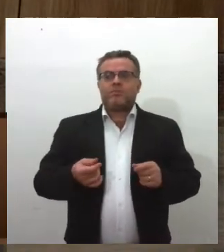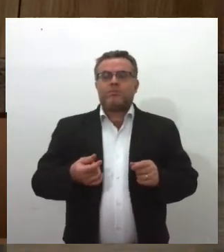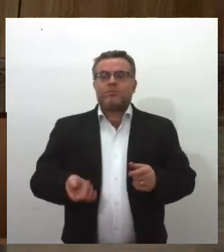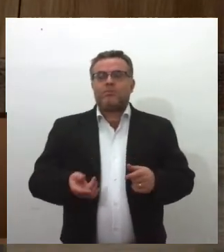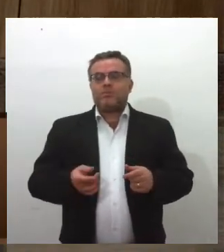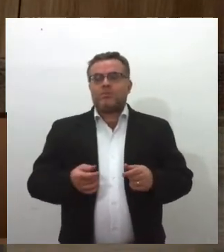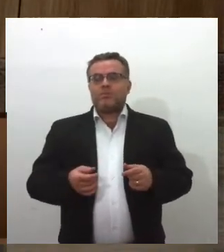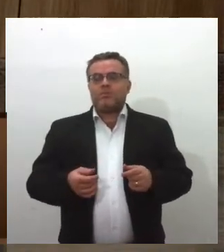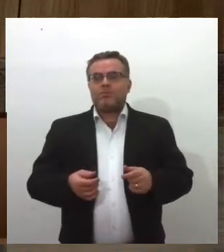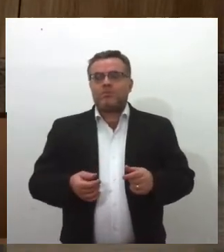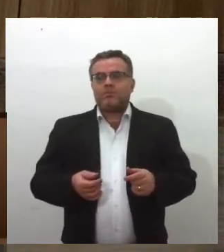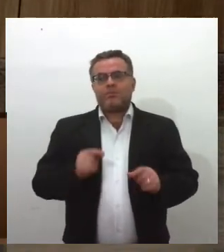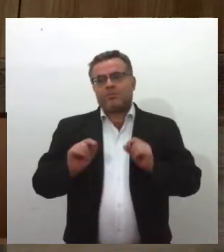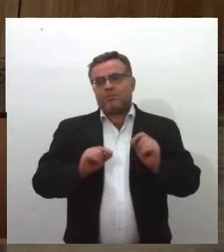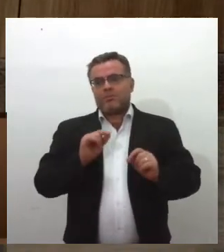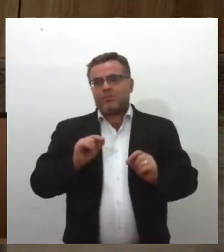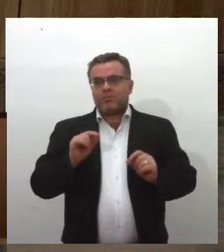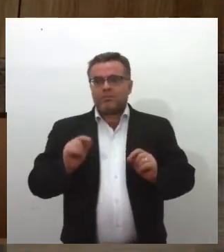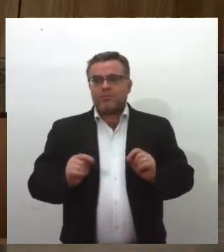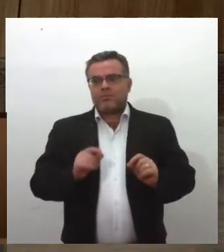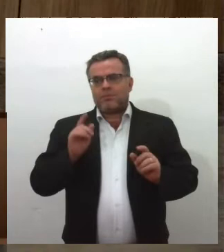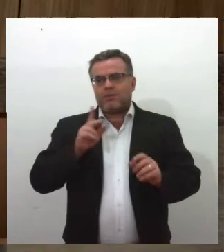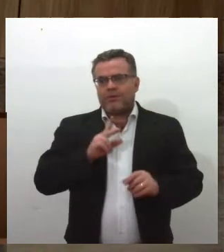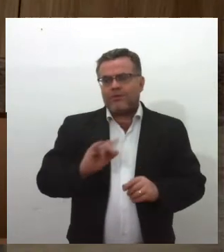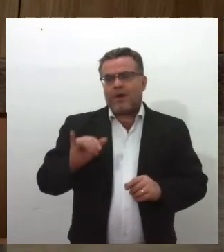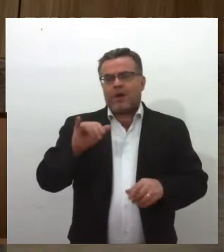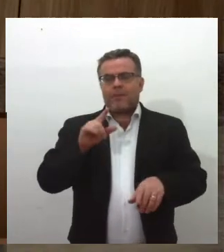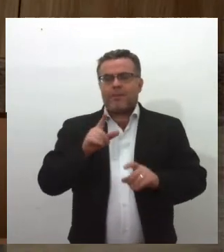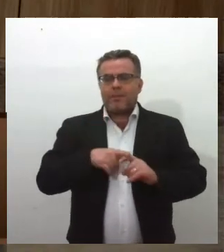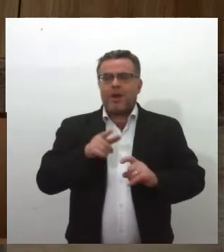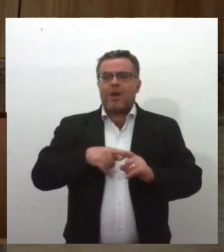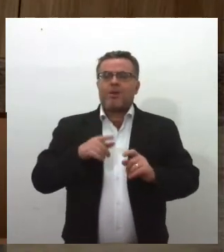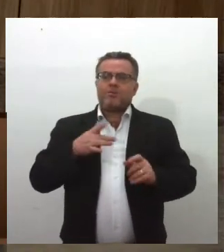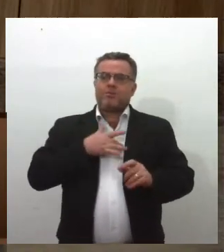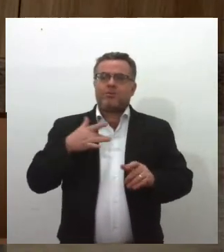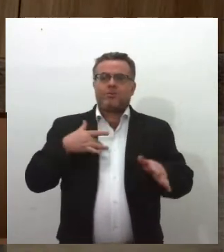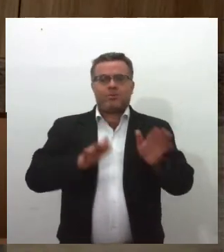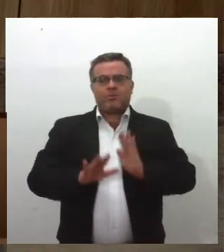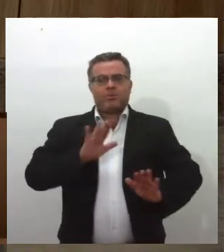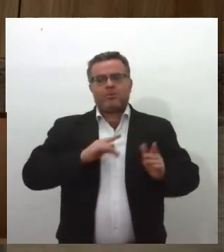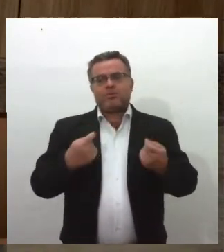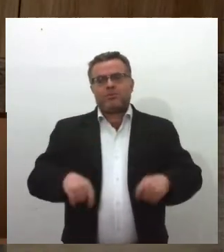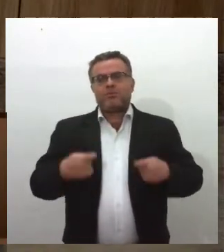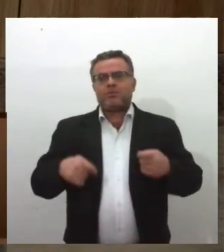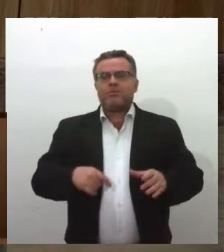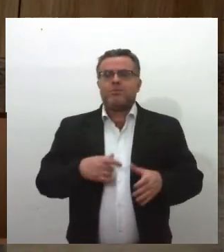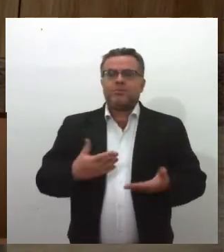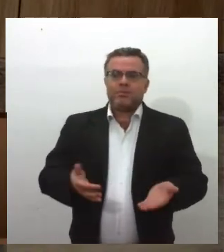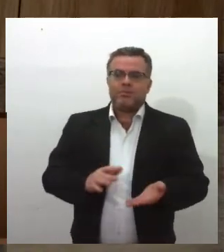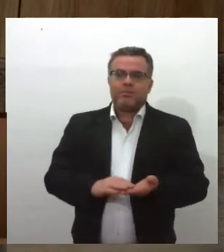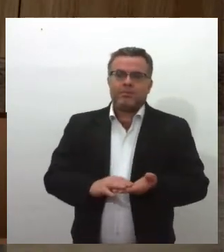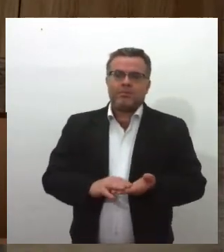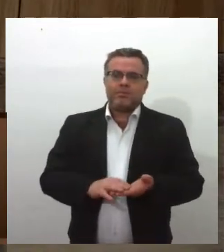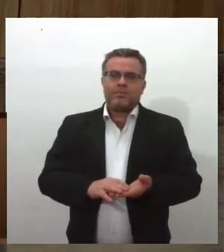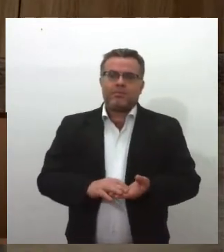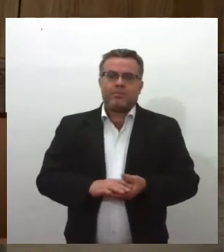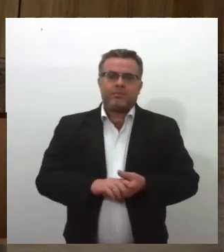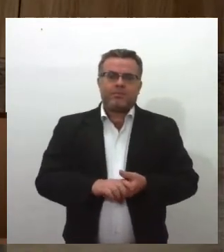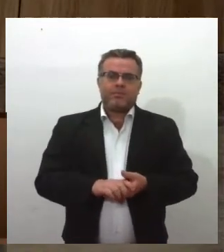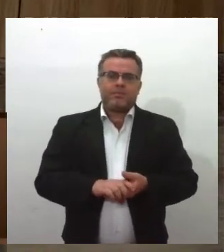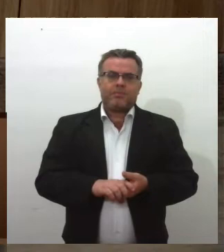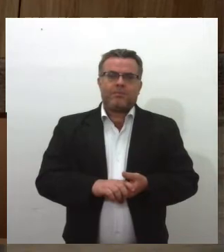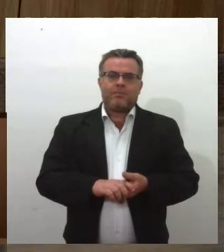homem, de realizar consultas médicas, de cuidar da saúde como um todo. Fundamental. As